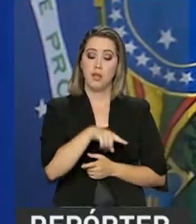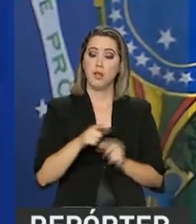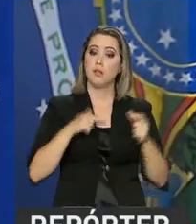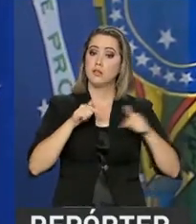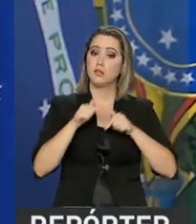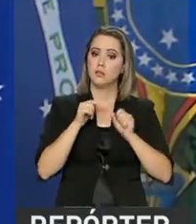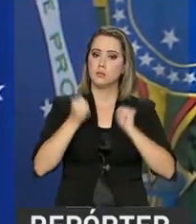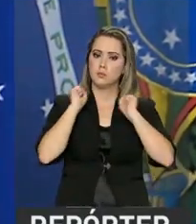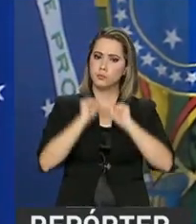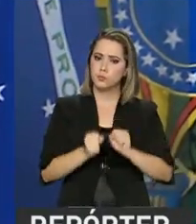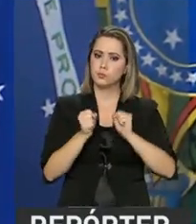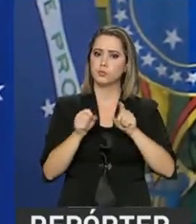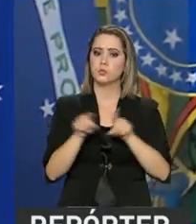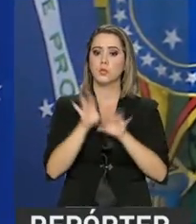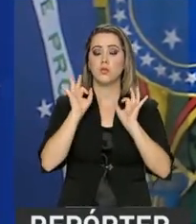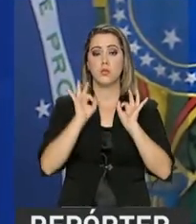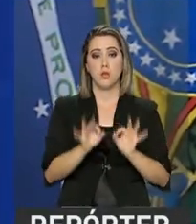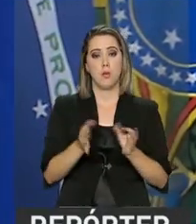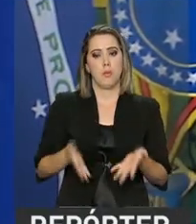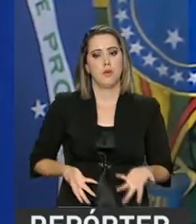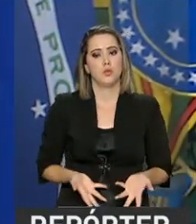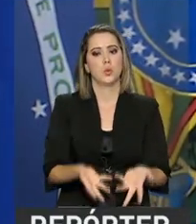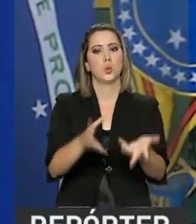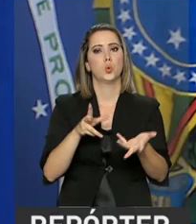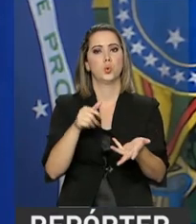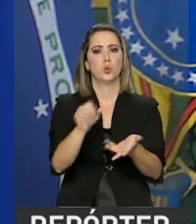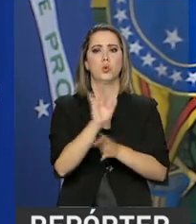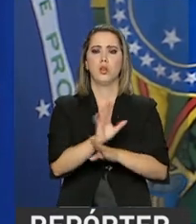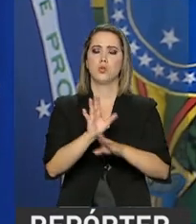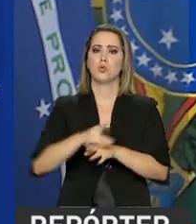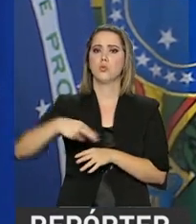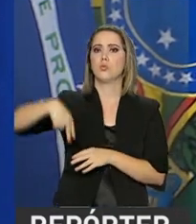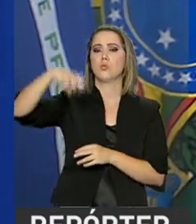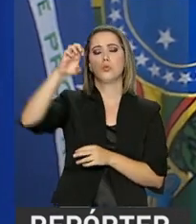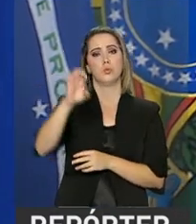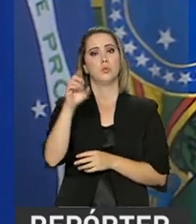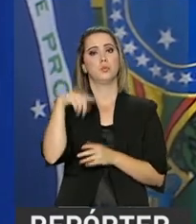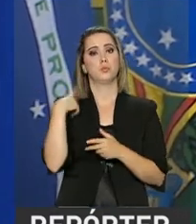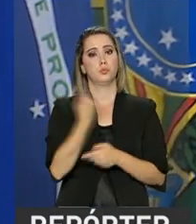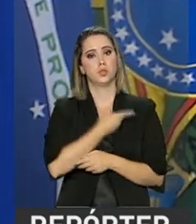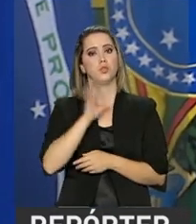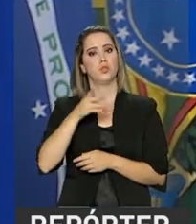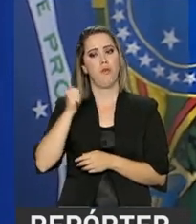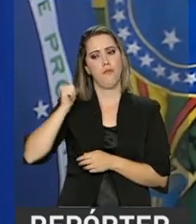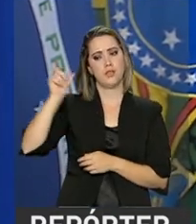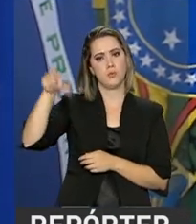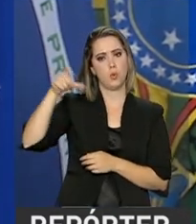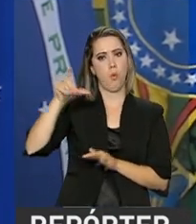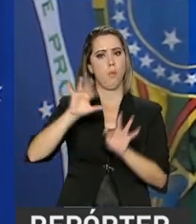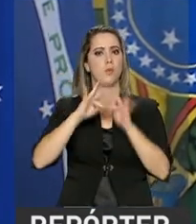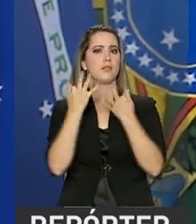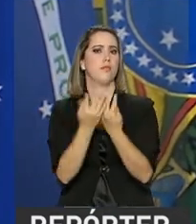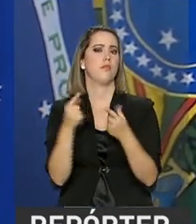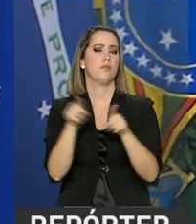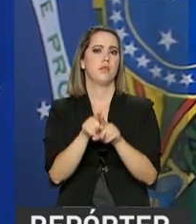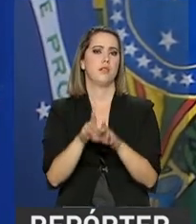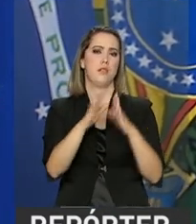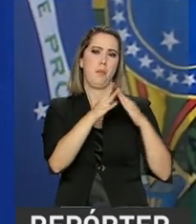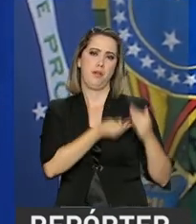impulsionar tudo aquilo que diz respeito ao Nordeste, como já fizemos com Bolsa Família, com Minha Casa Minha